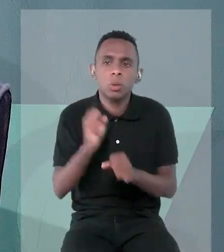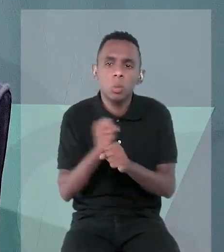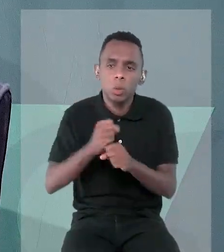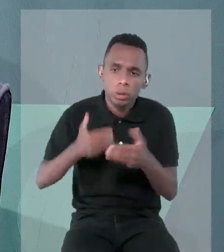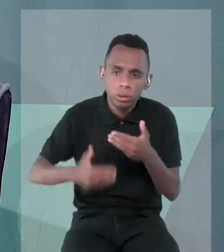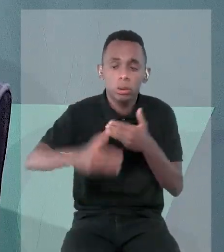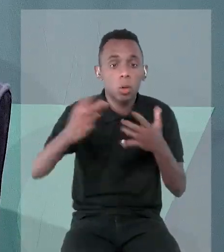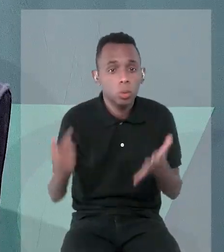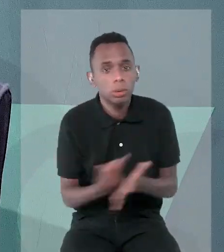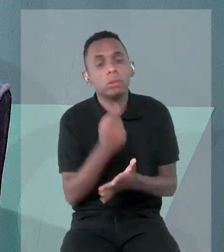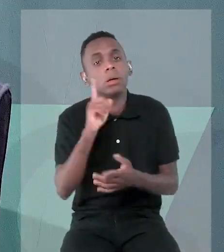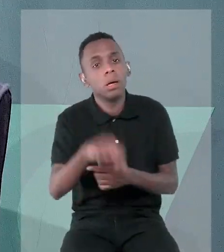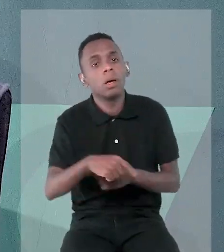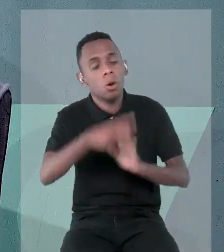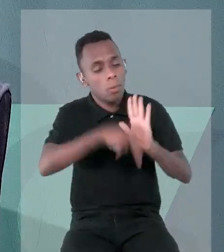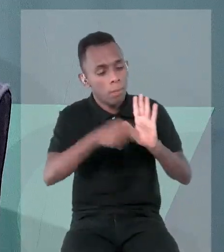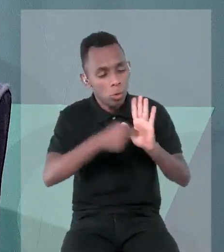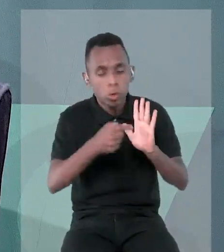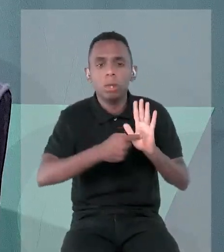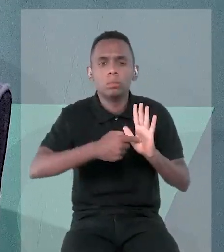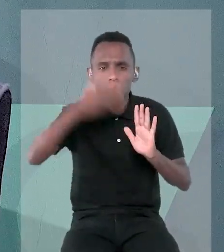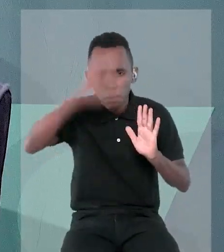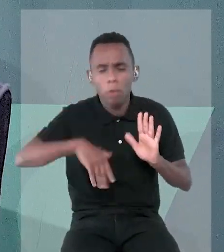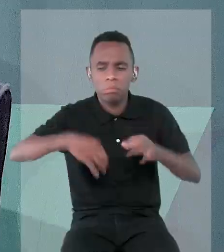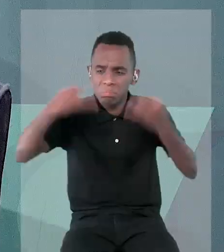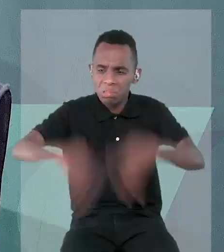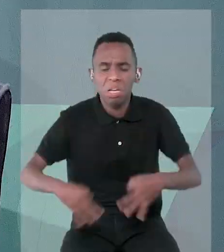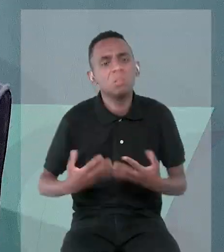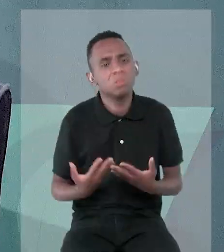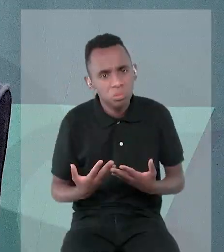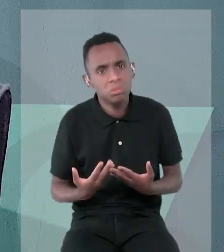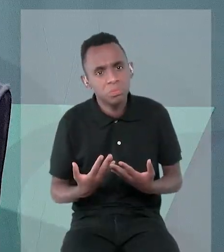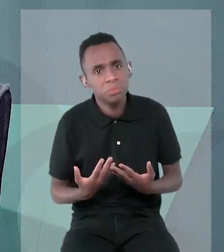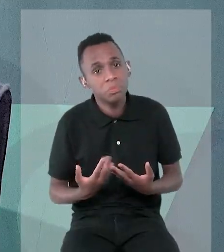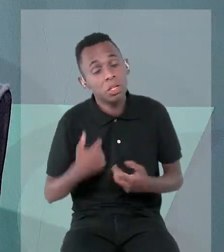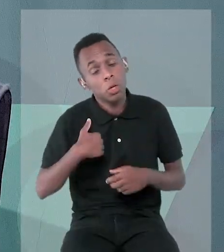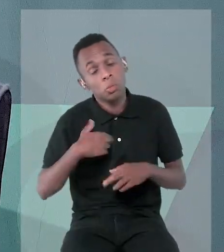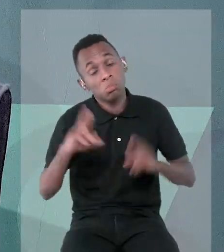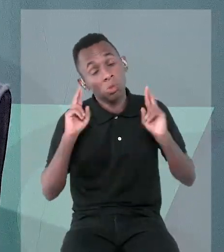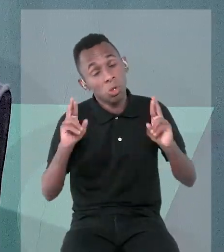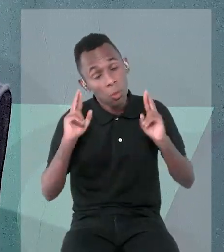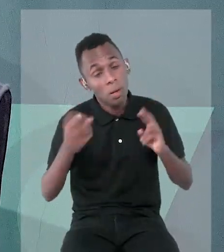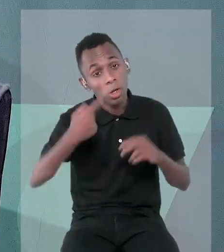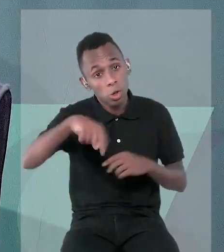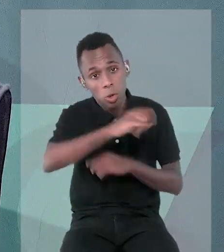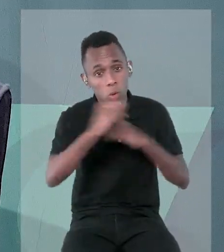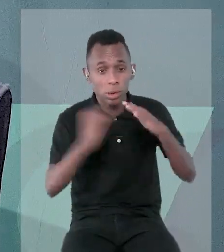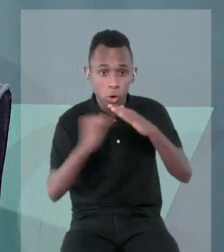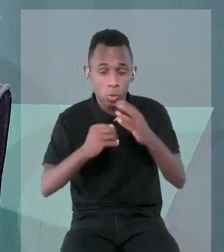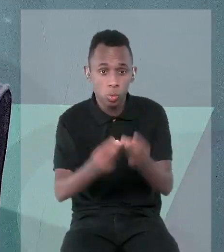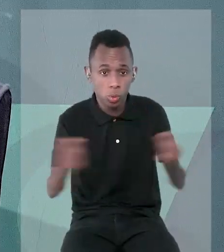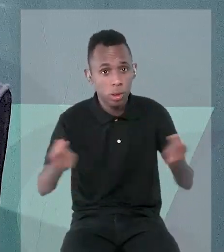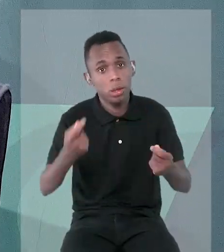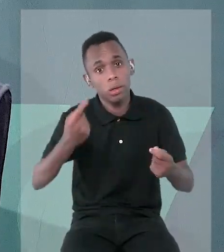isso acontecer, vai ser o sinal que esse projeto está dando certo, que esse programa está dando certo. E aí eu espero que nós, Instituto Terra,